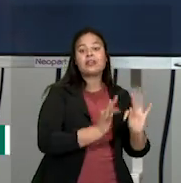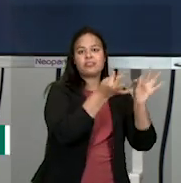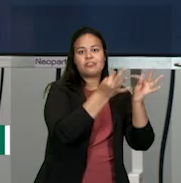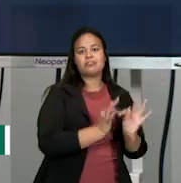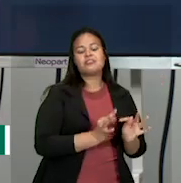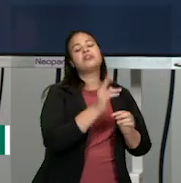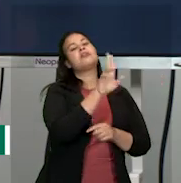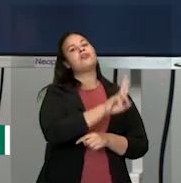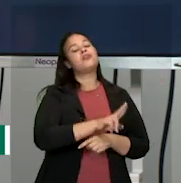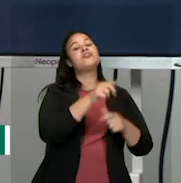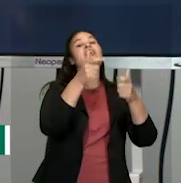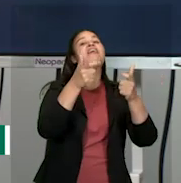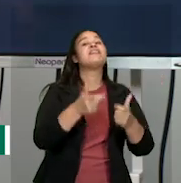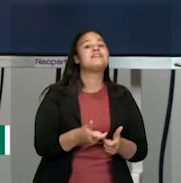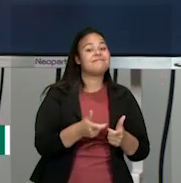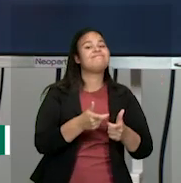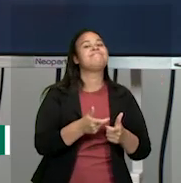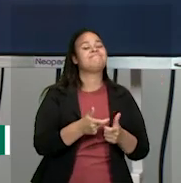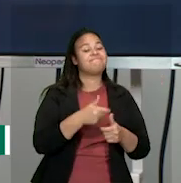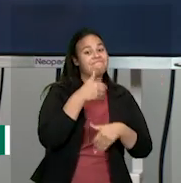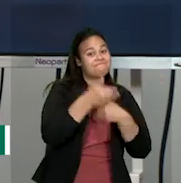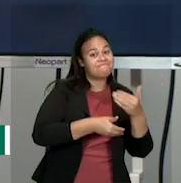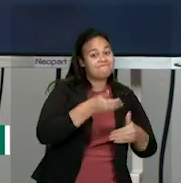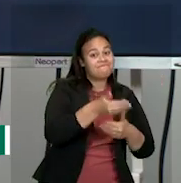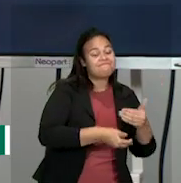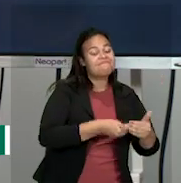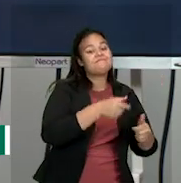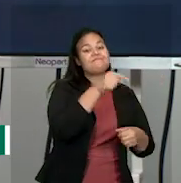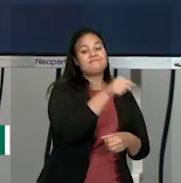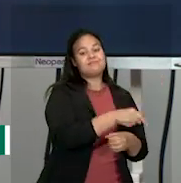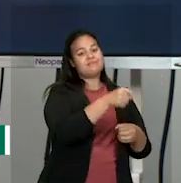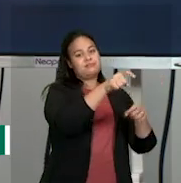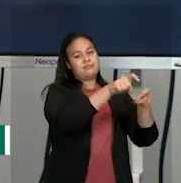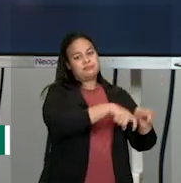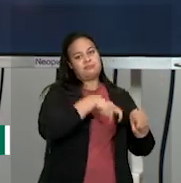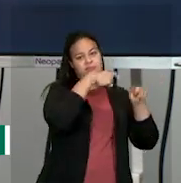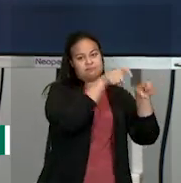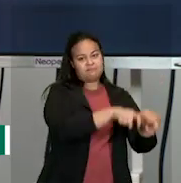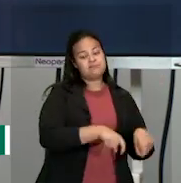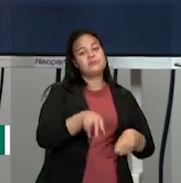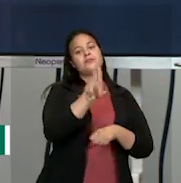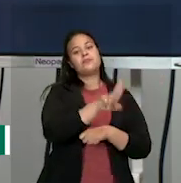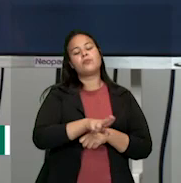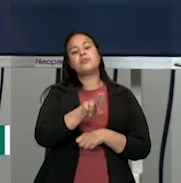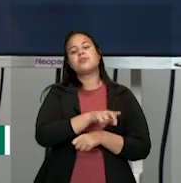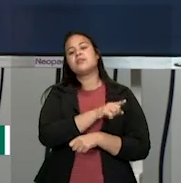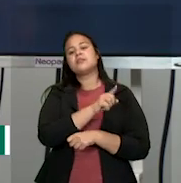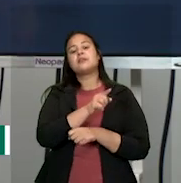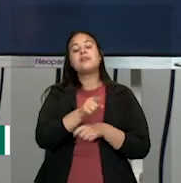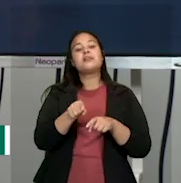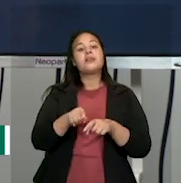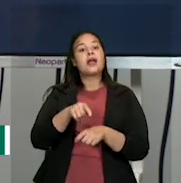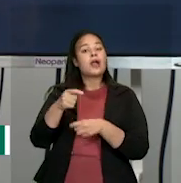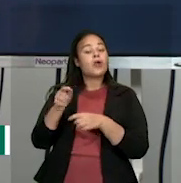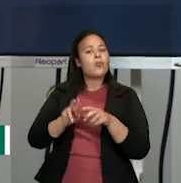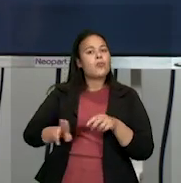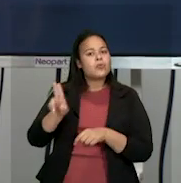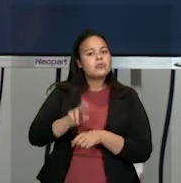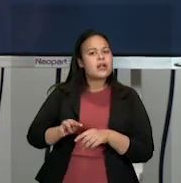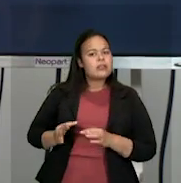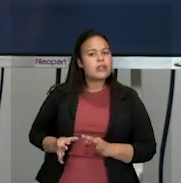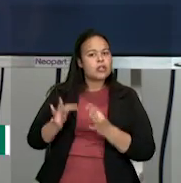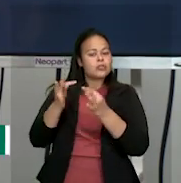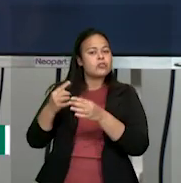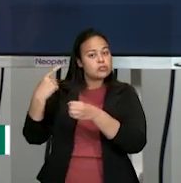tecnologia. E essa tecnologia é desenvolvida no meio urbano e é usada no meio rural. Então, aqui a gente tem